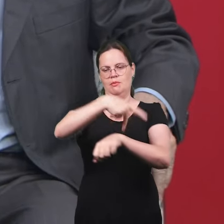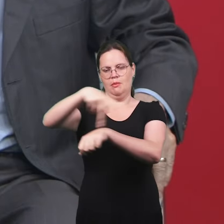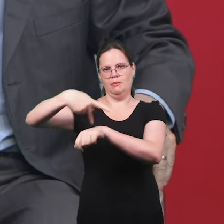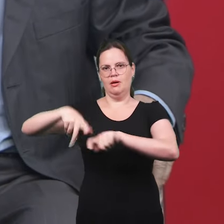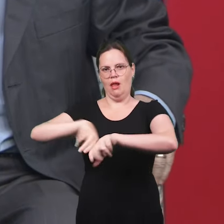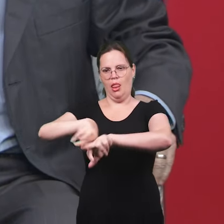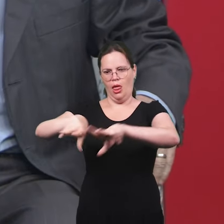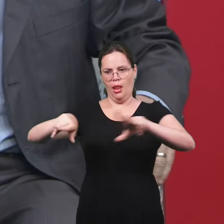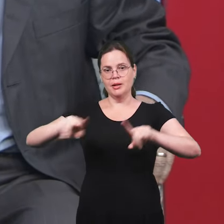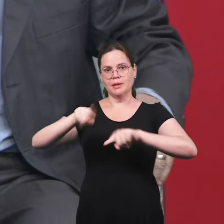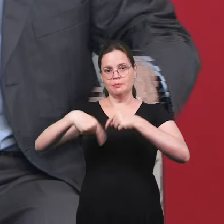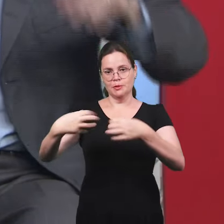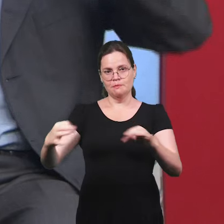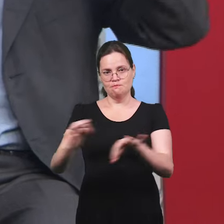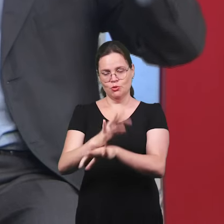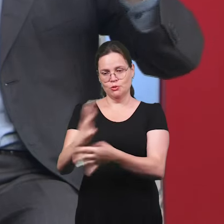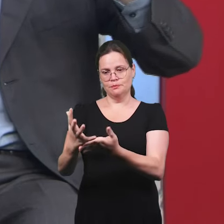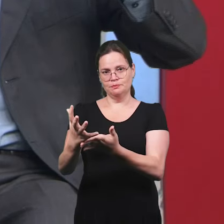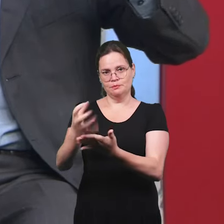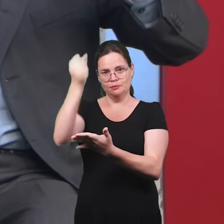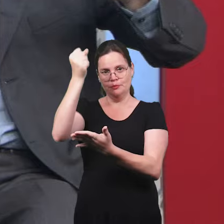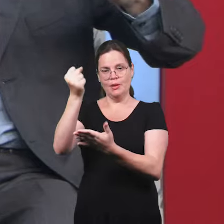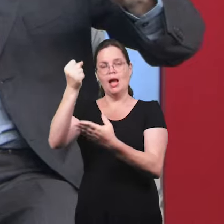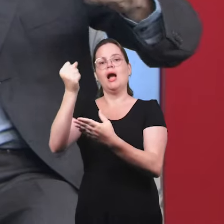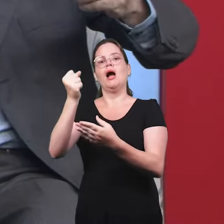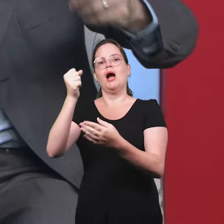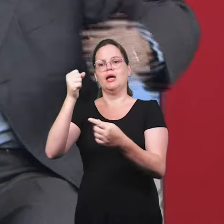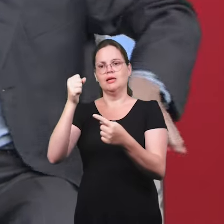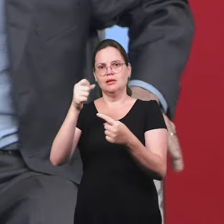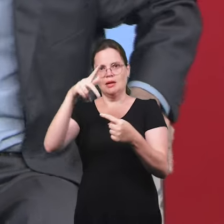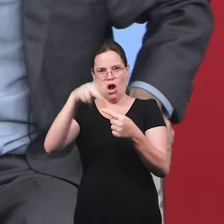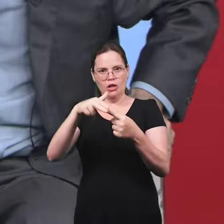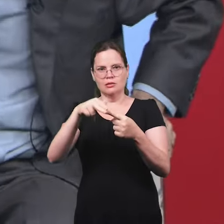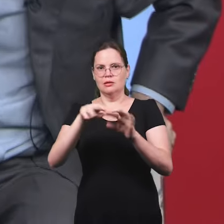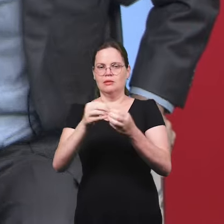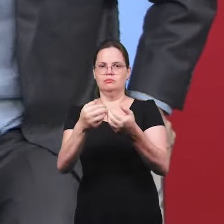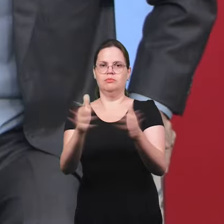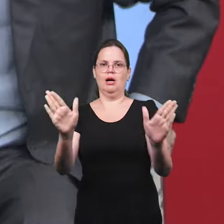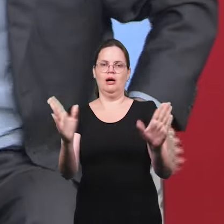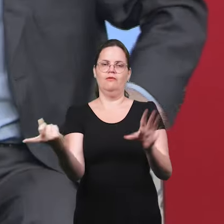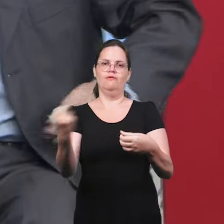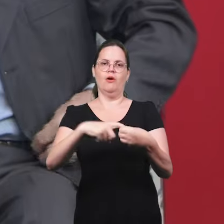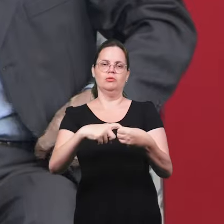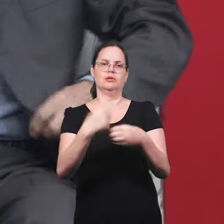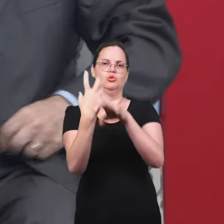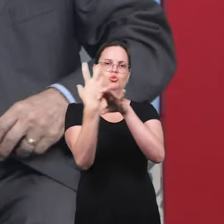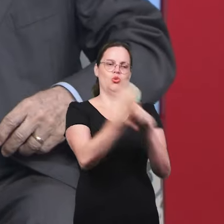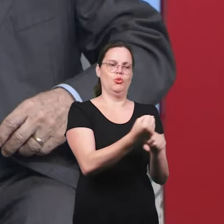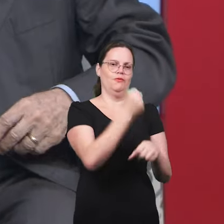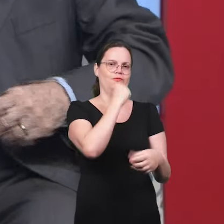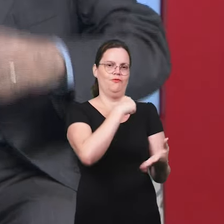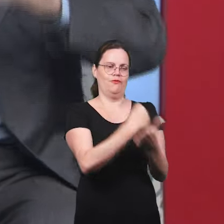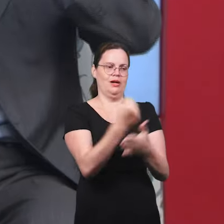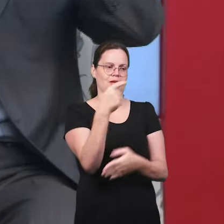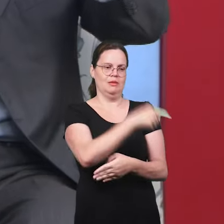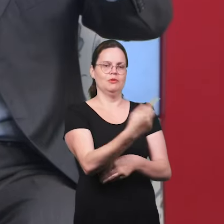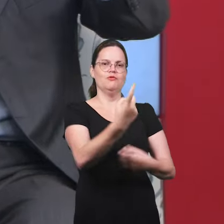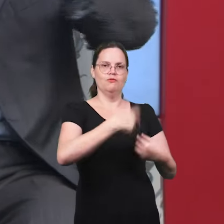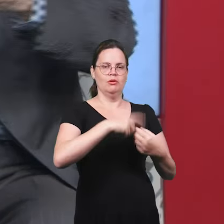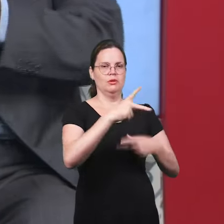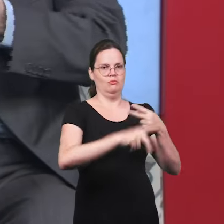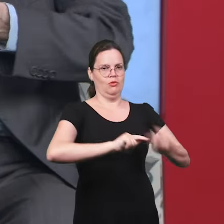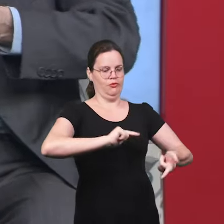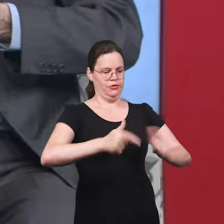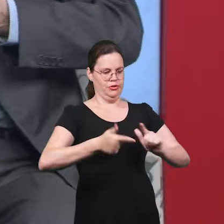continua a última semana, entre parênteses, os 7 anos que faltaram do Velho Testamento.